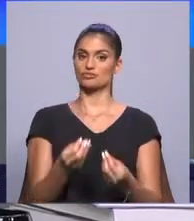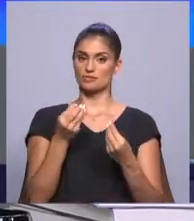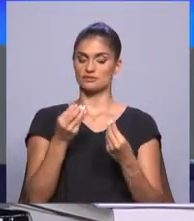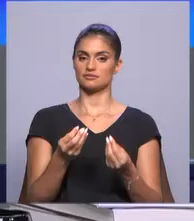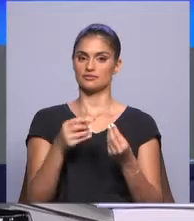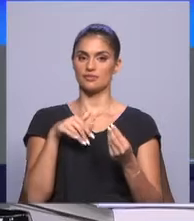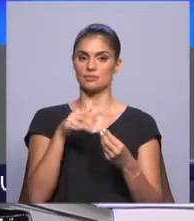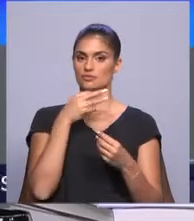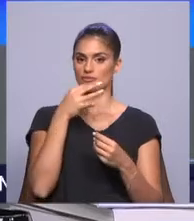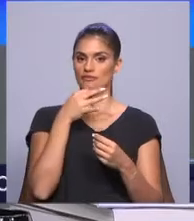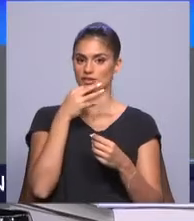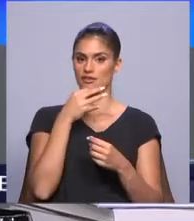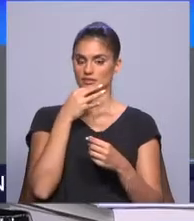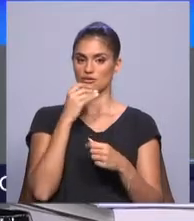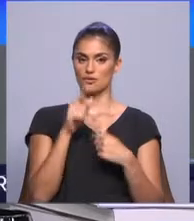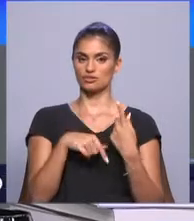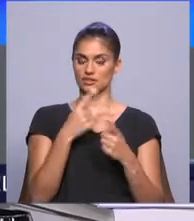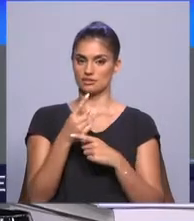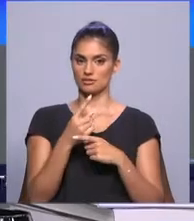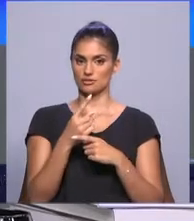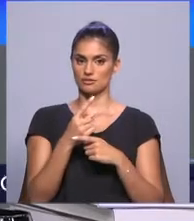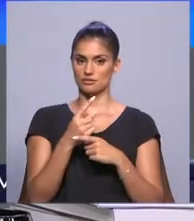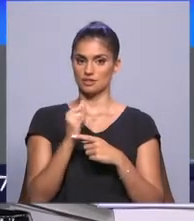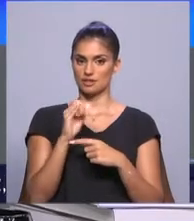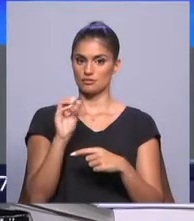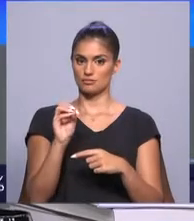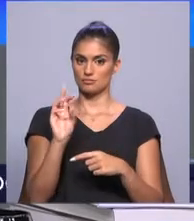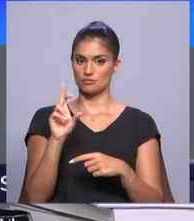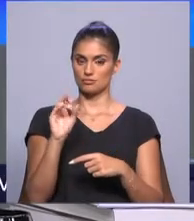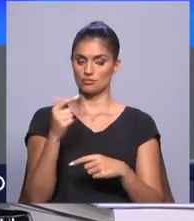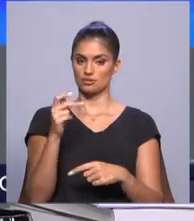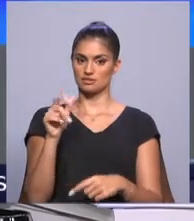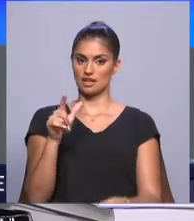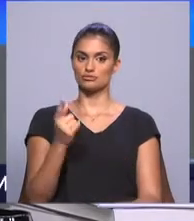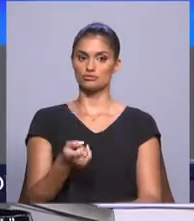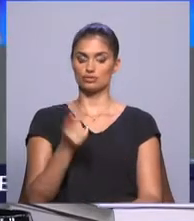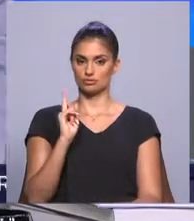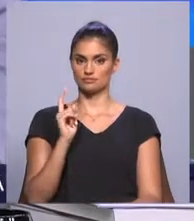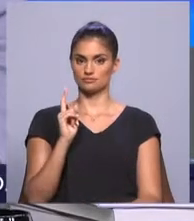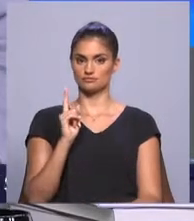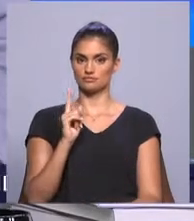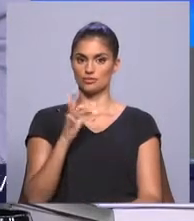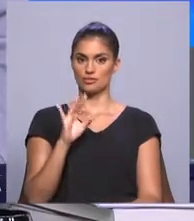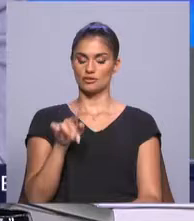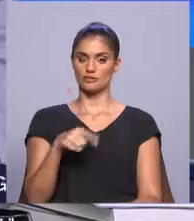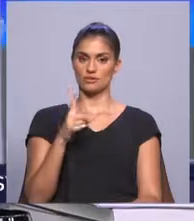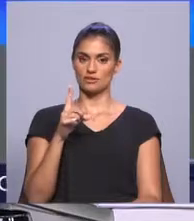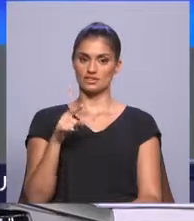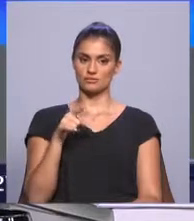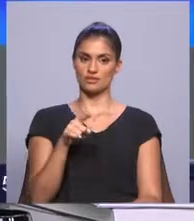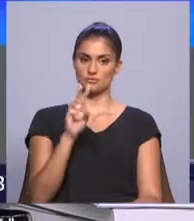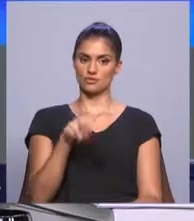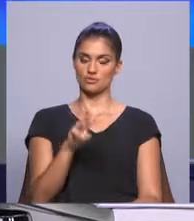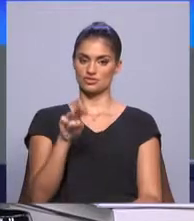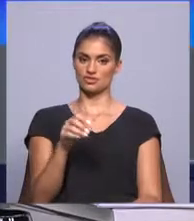vamos falar de outra estrela que nos diz muito. Não é imortal. Nós sabemos que o nosso Sol tem um limite, digamos assim, de que a 4,6 mil milhões de anos vai se